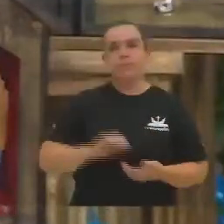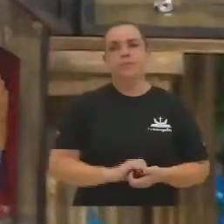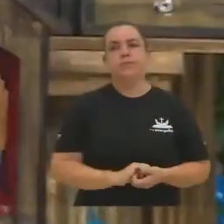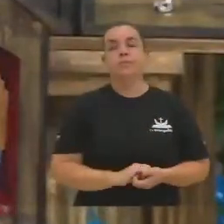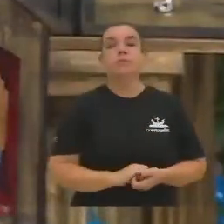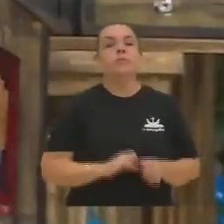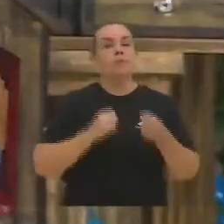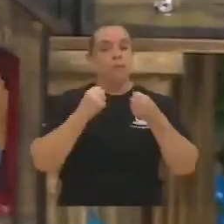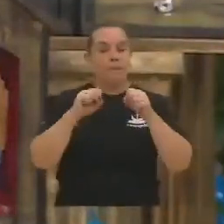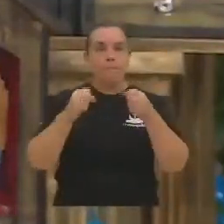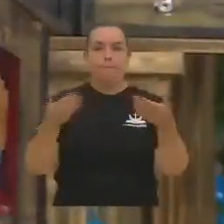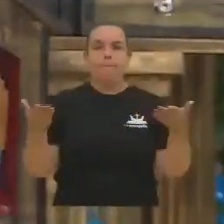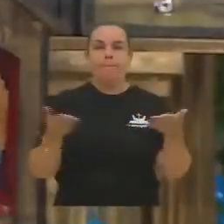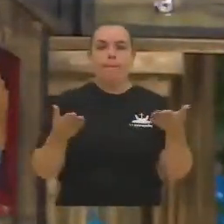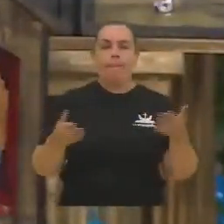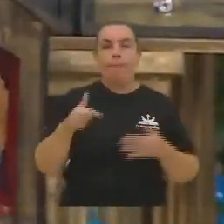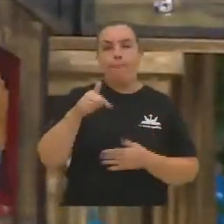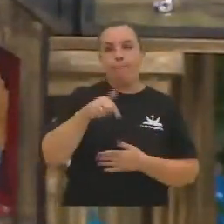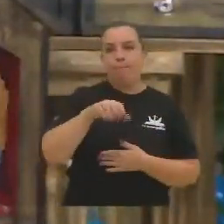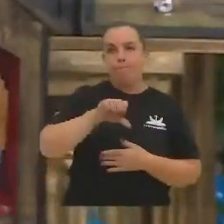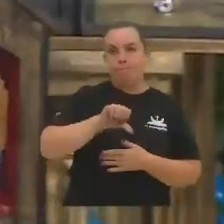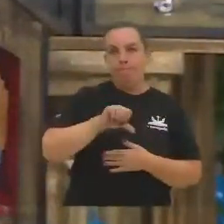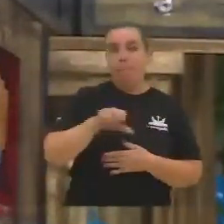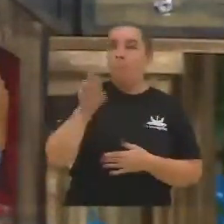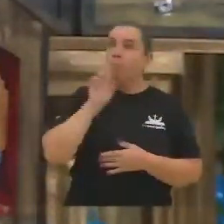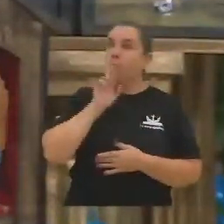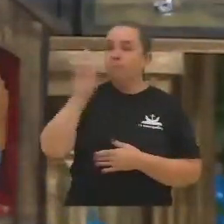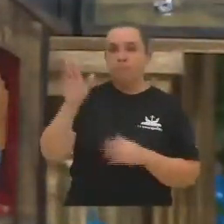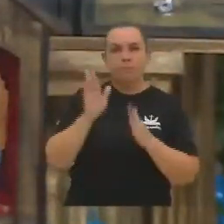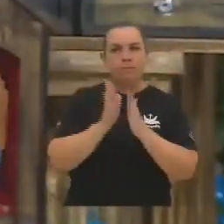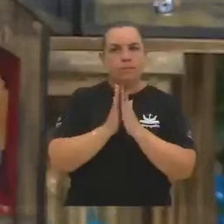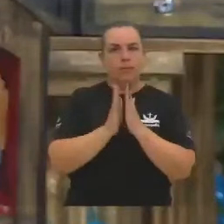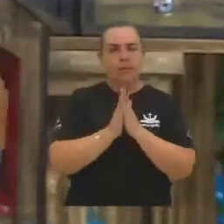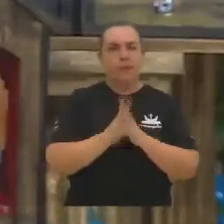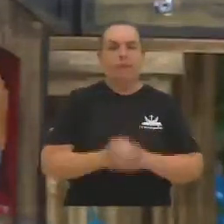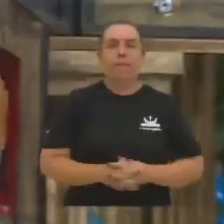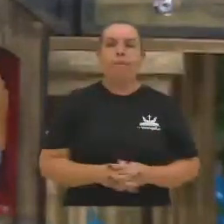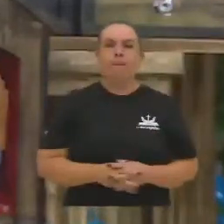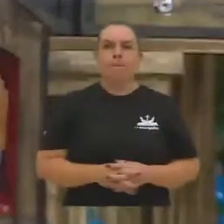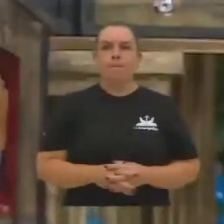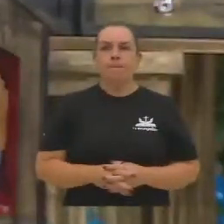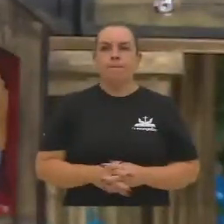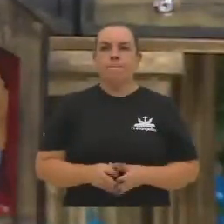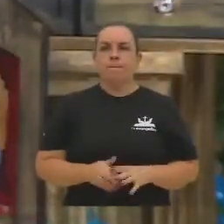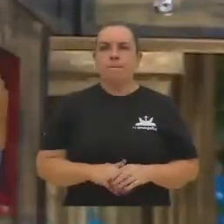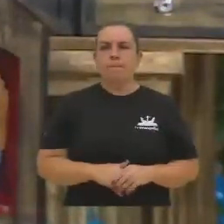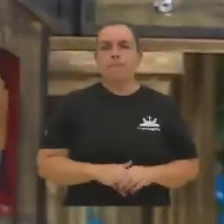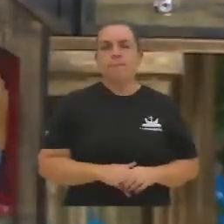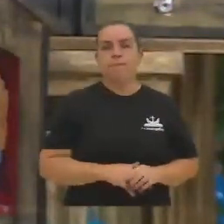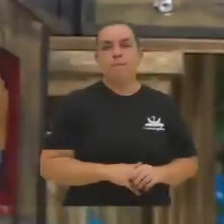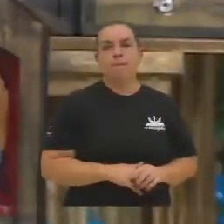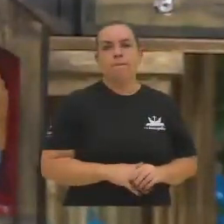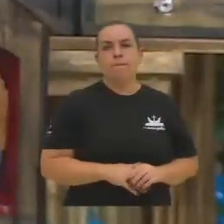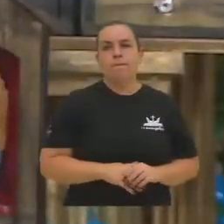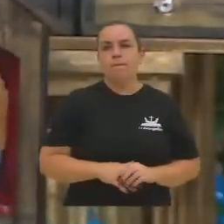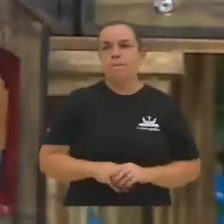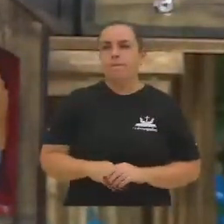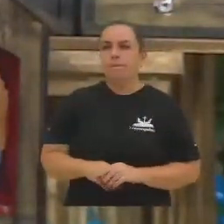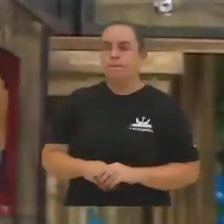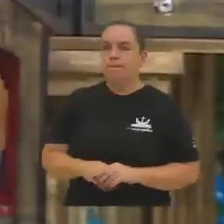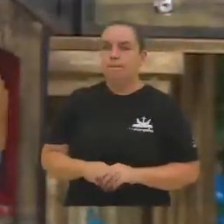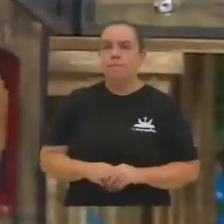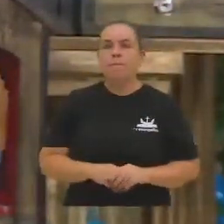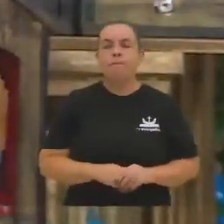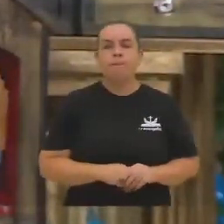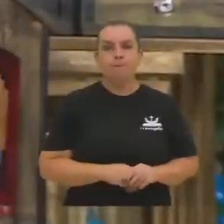hoje é o Salmo 79, que tem por antífona: Convertei-nos, ó Senhor,